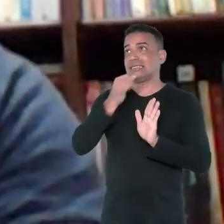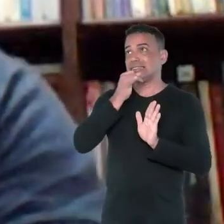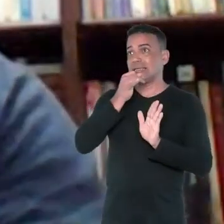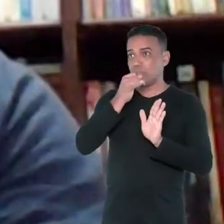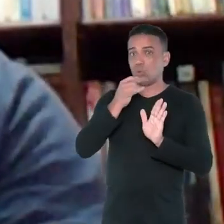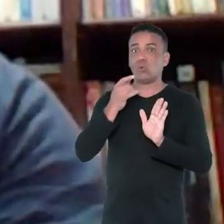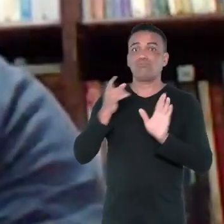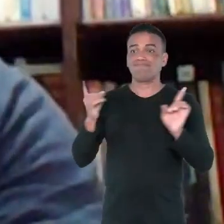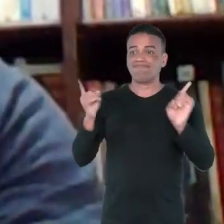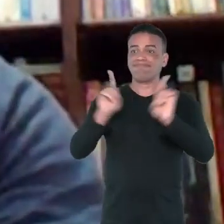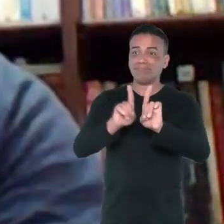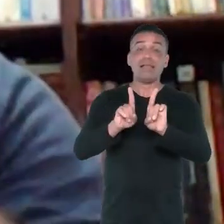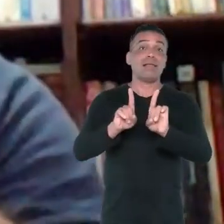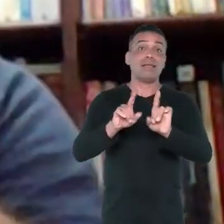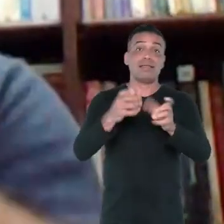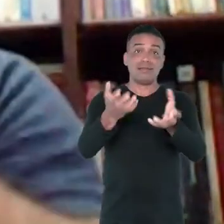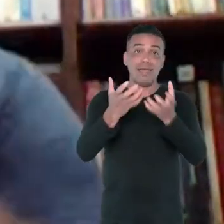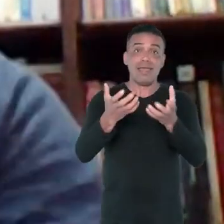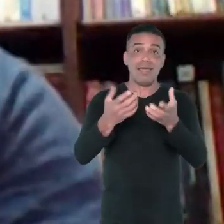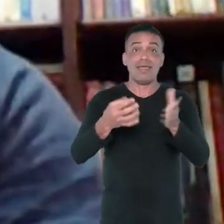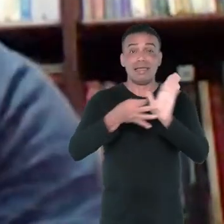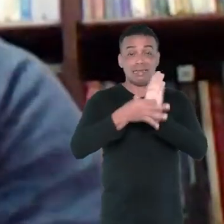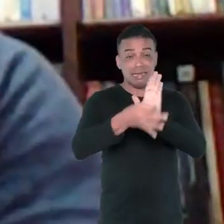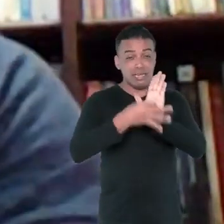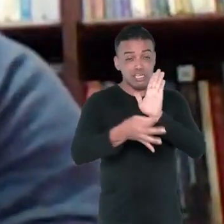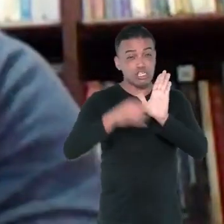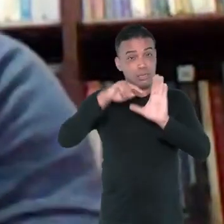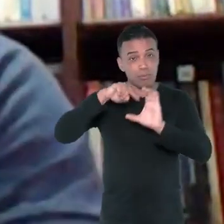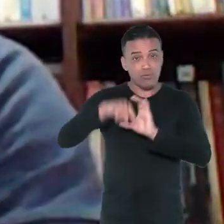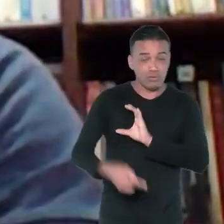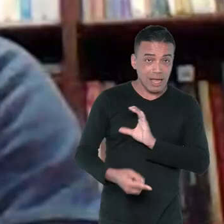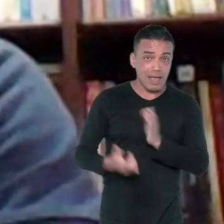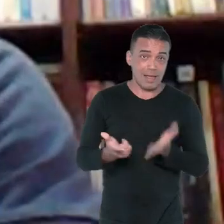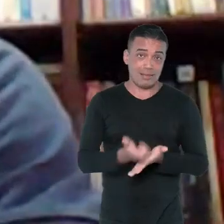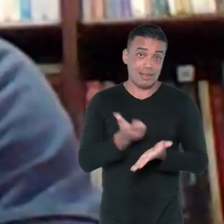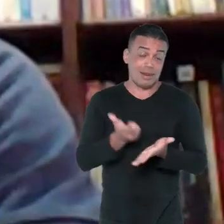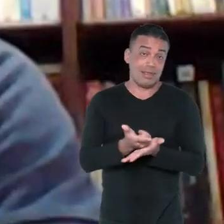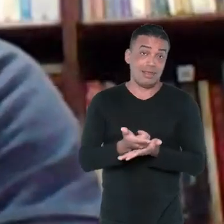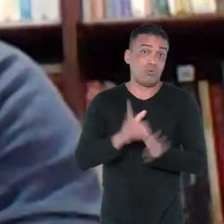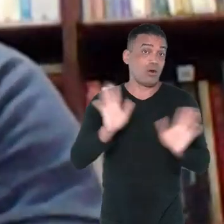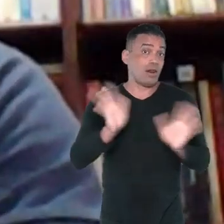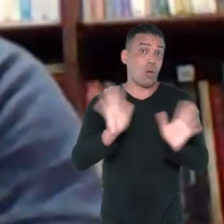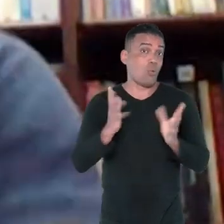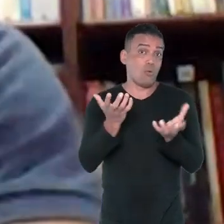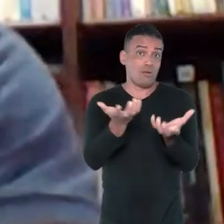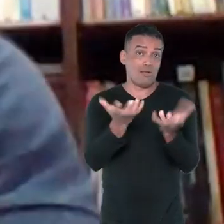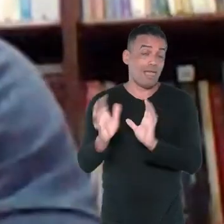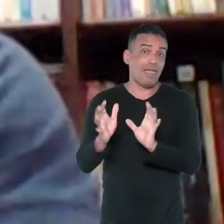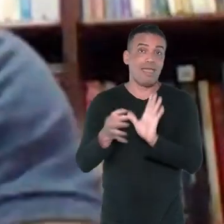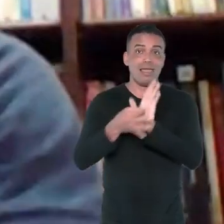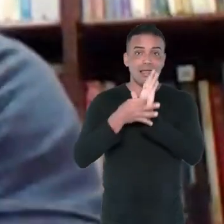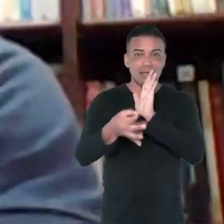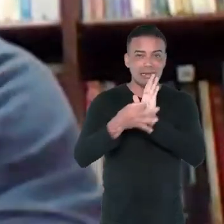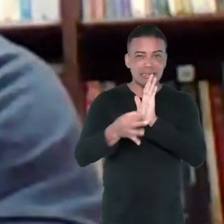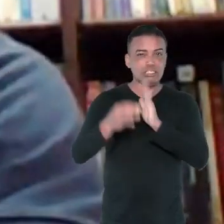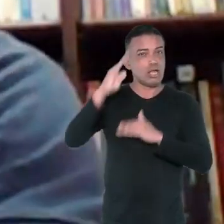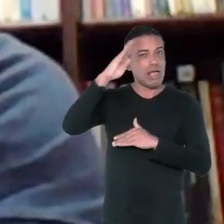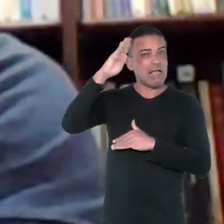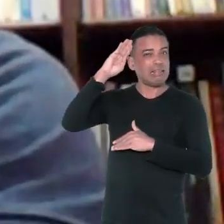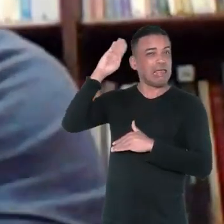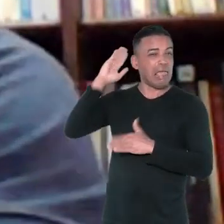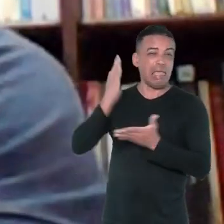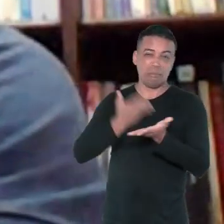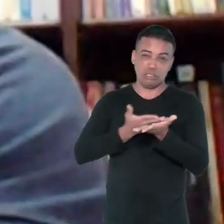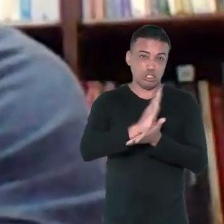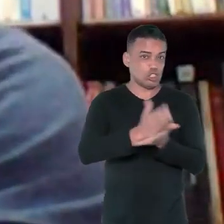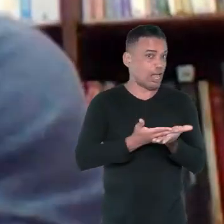mesmo tempo que ela busca ser uma crítica aprofundada na obra, ela não cai para o lado da crítica